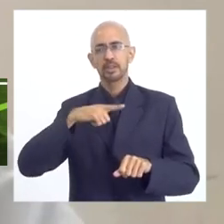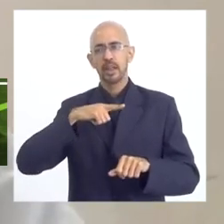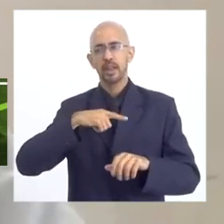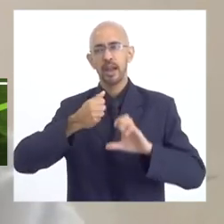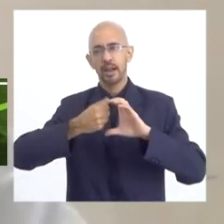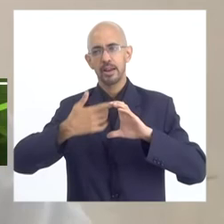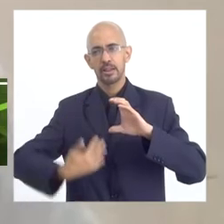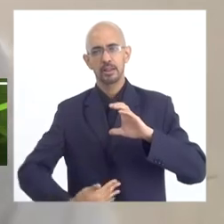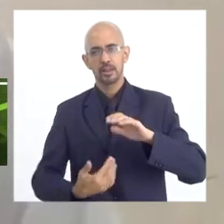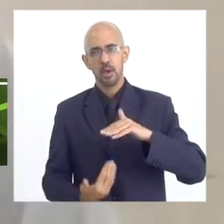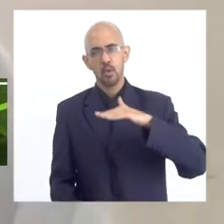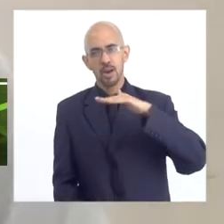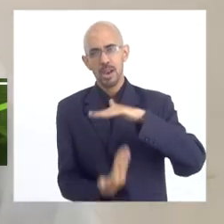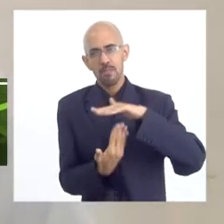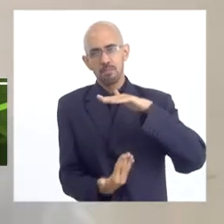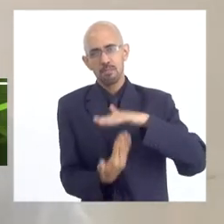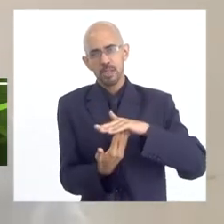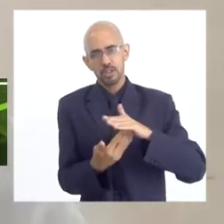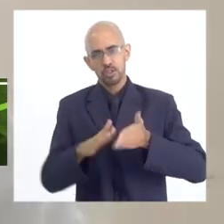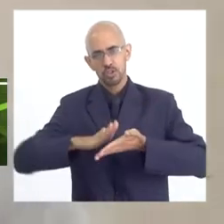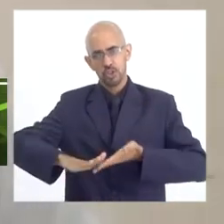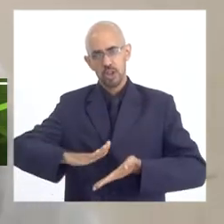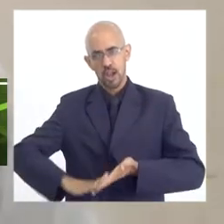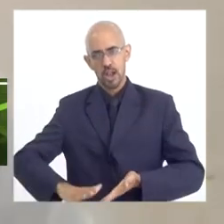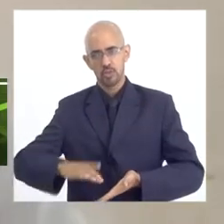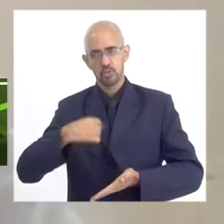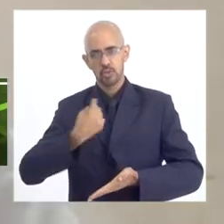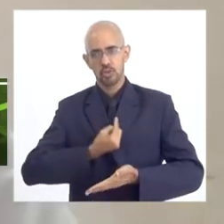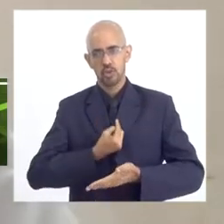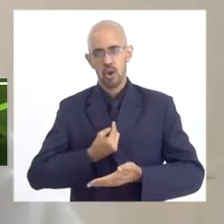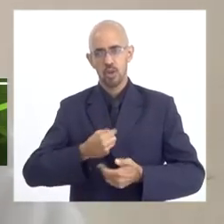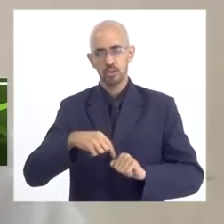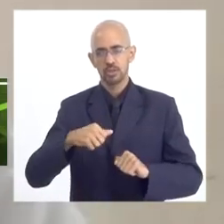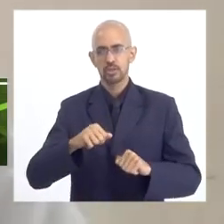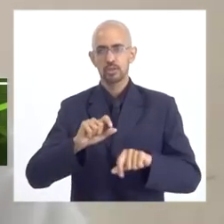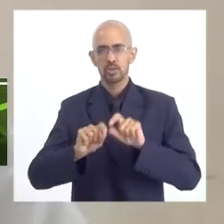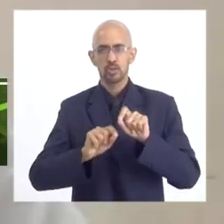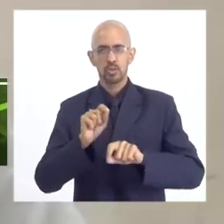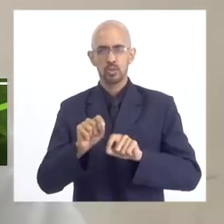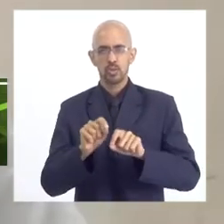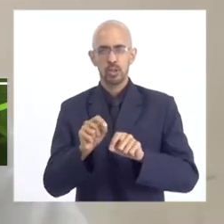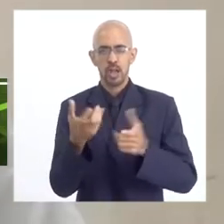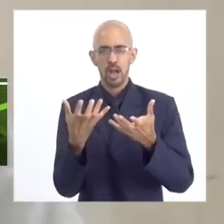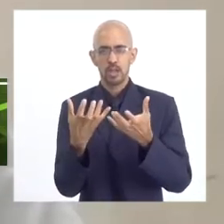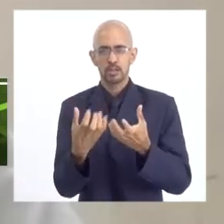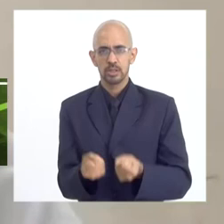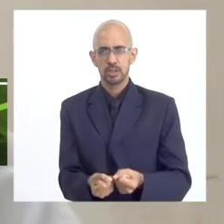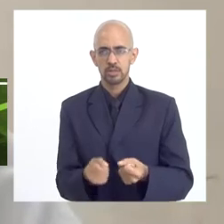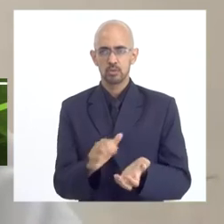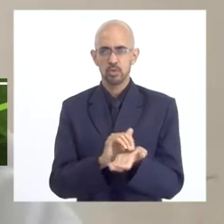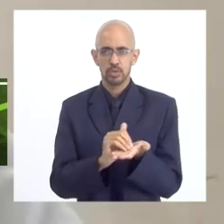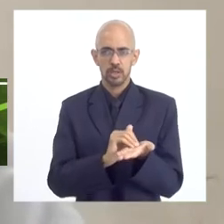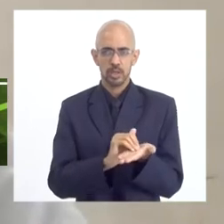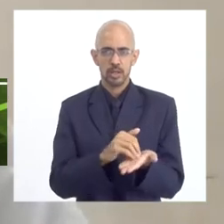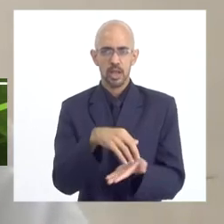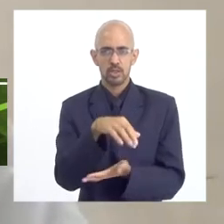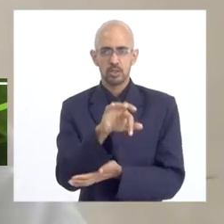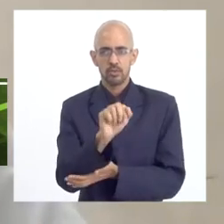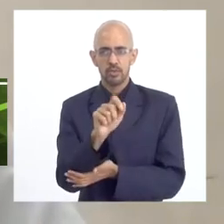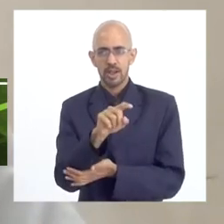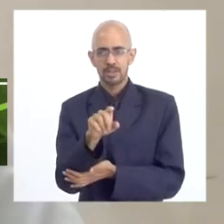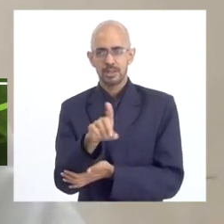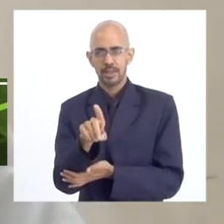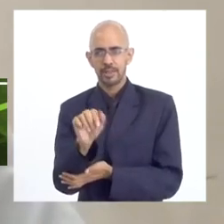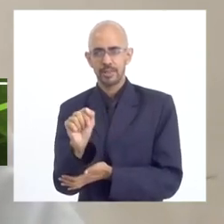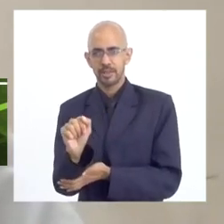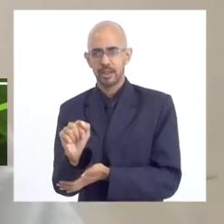gastos, que é o plano que a gente submeteu através do secretário de Fazenda